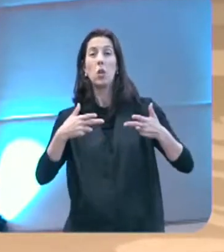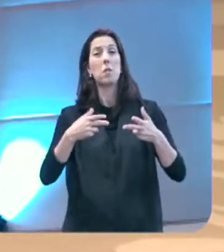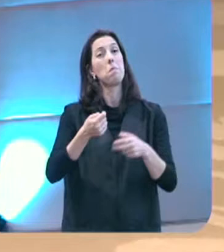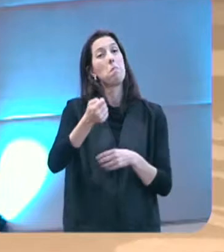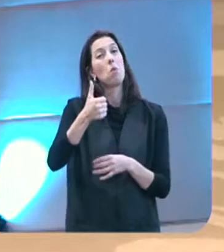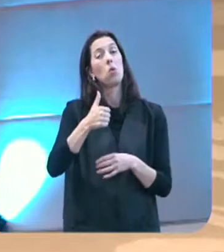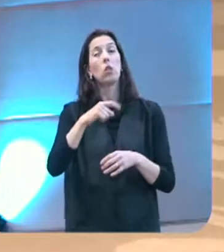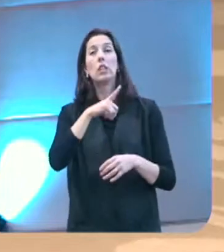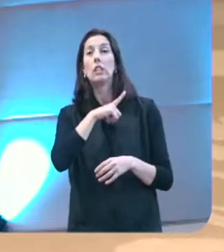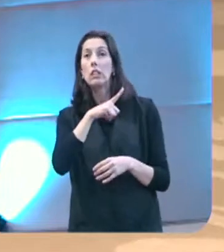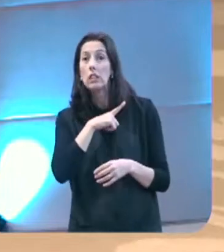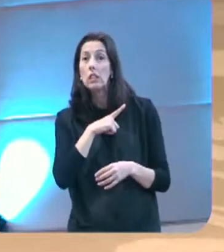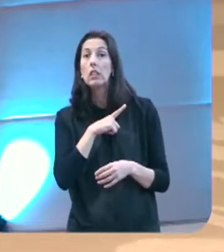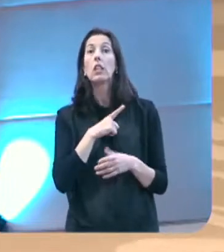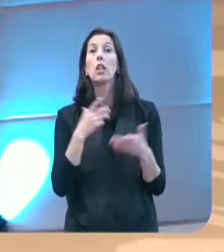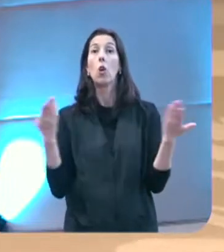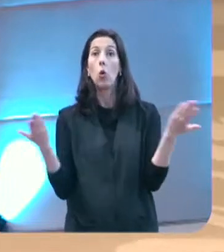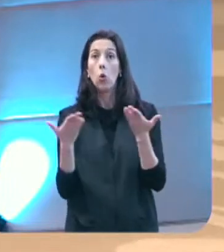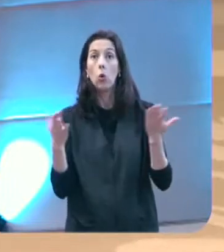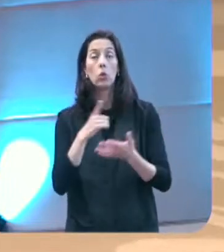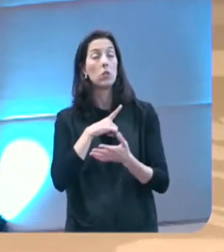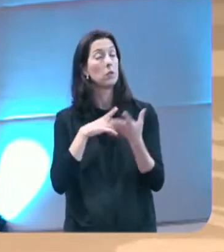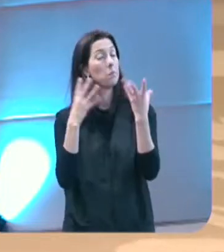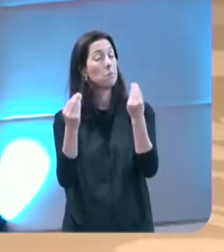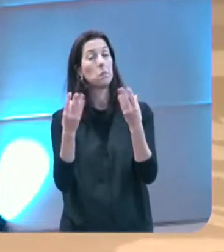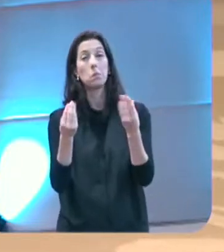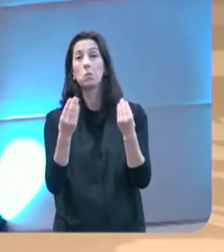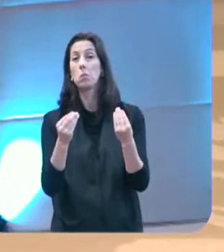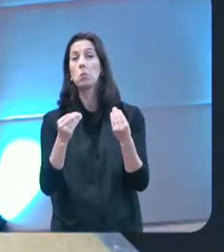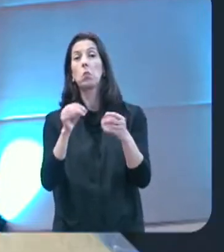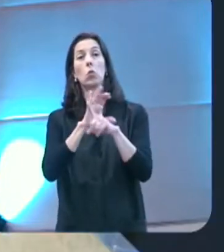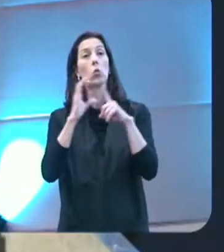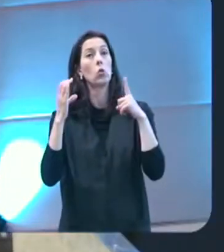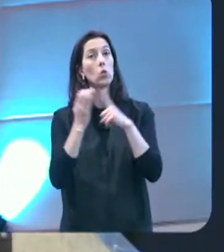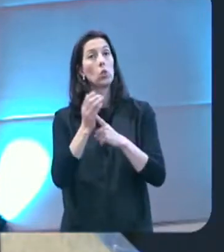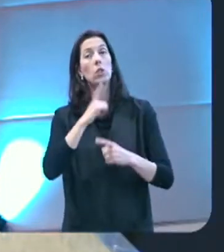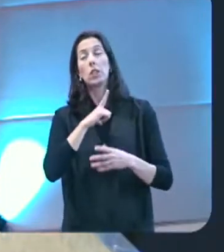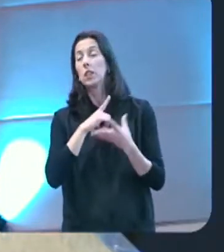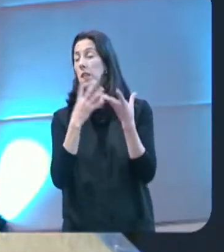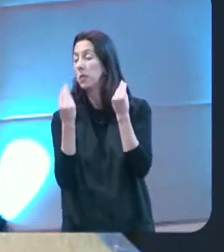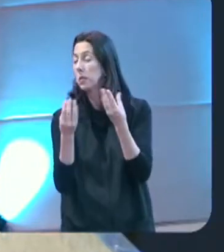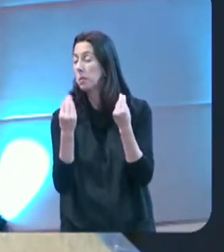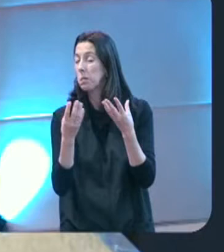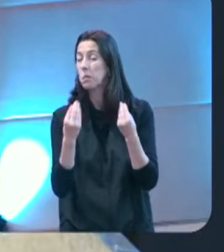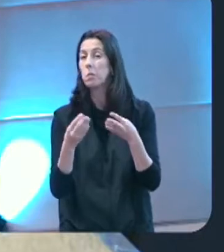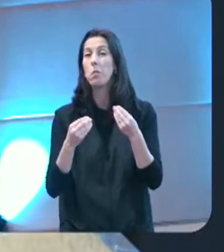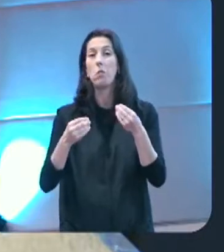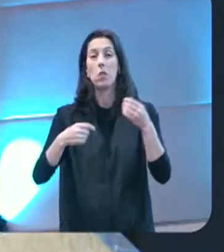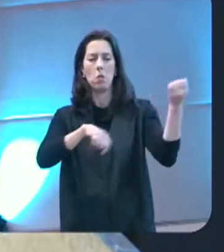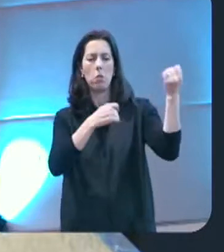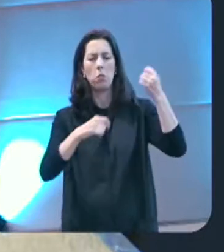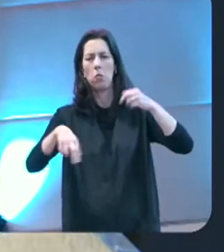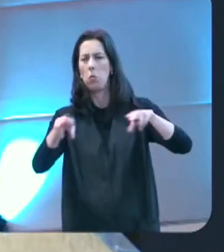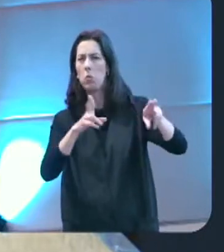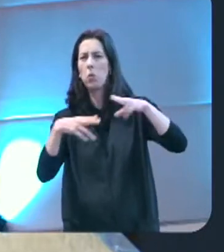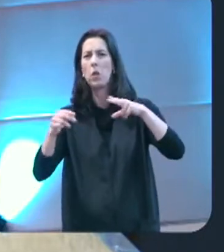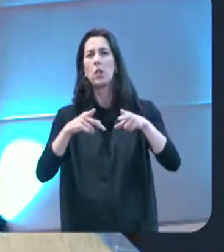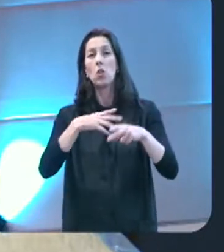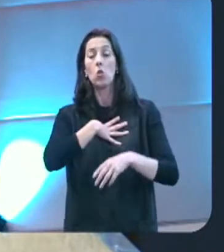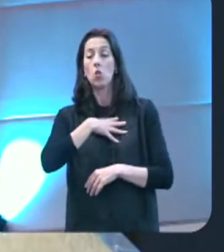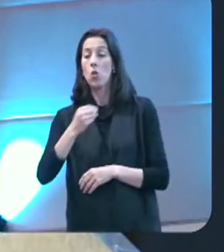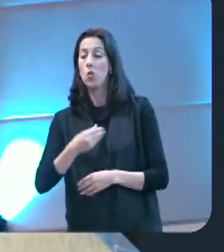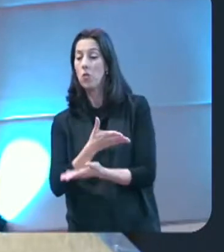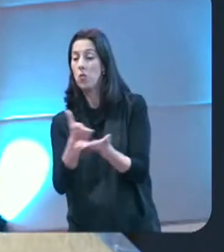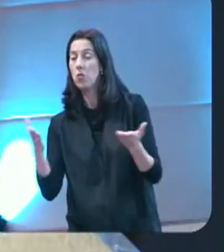temos violino, violoncelo, temos vários instrumentos, vemos os nossos filhos a tocarem para